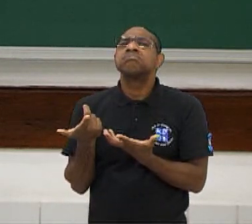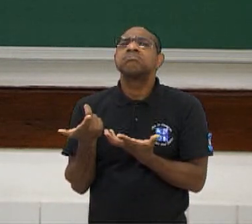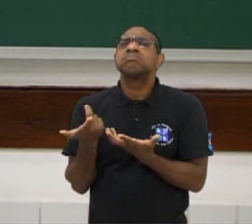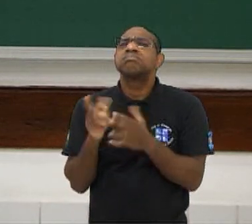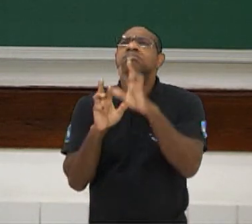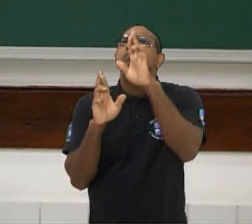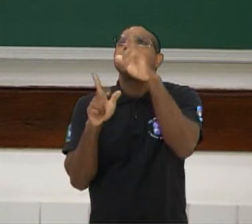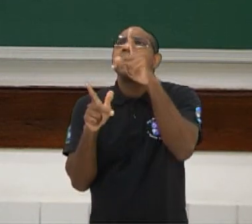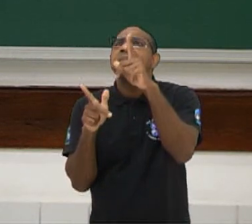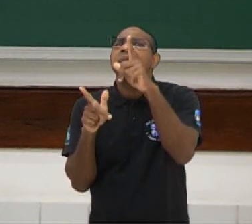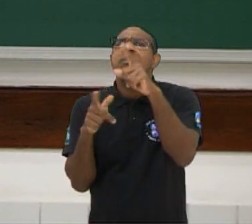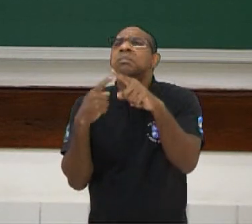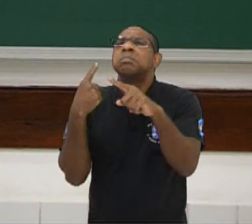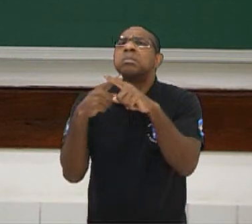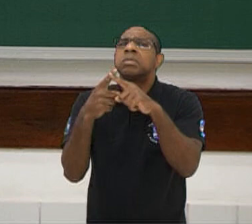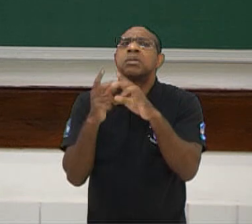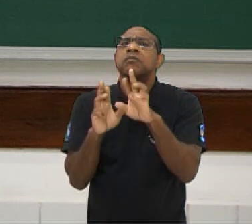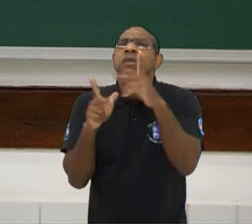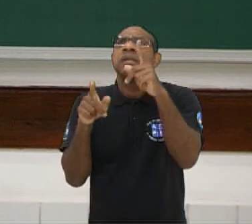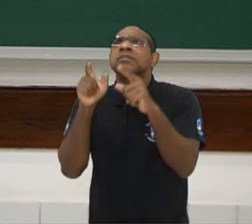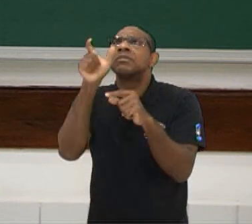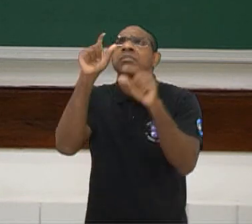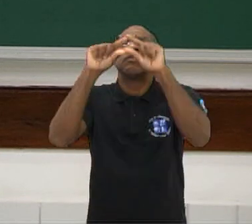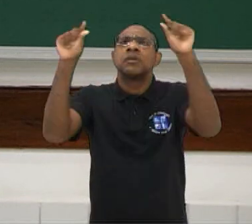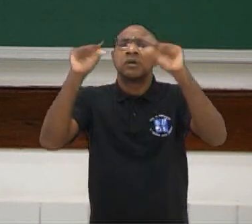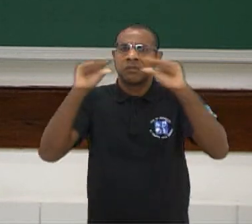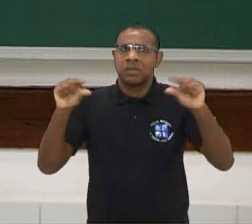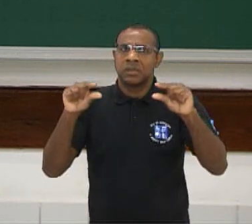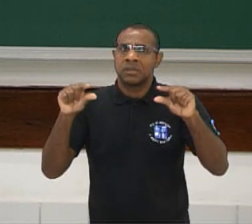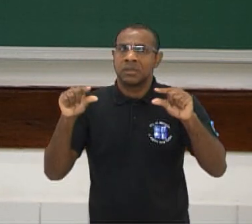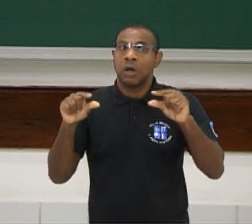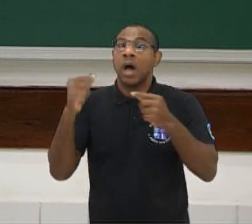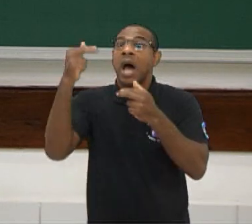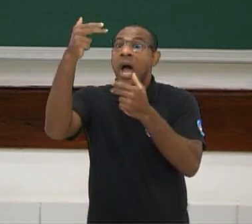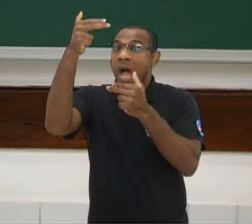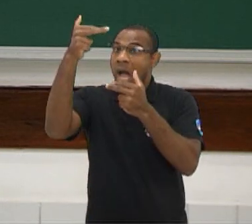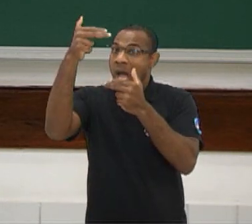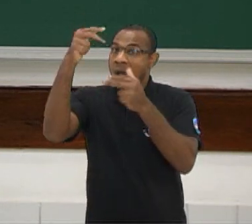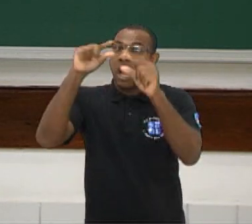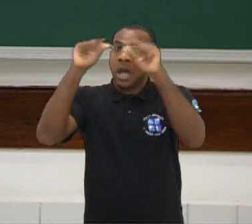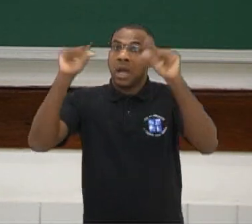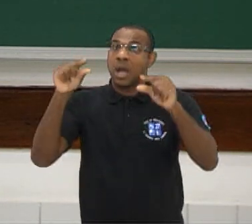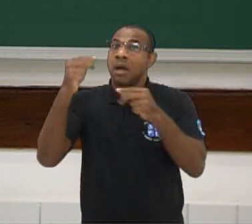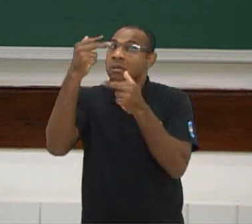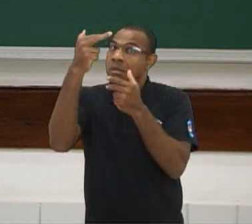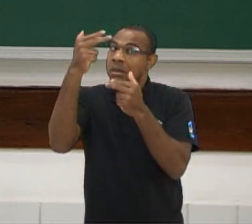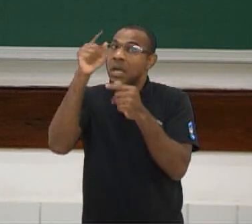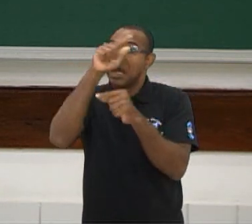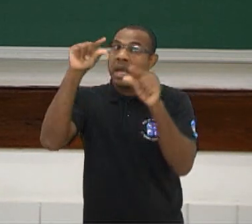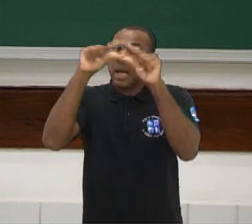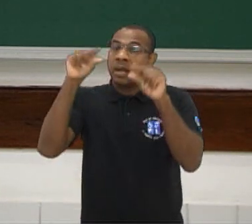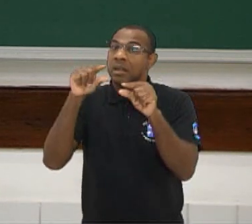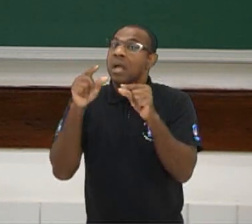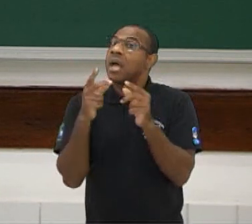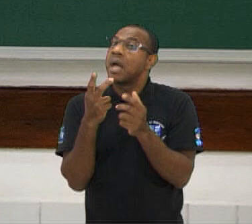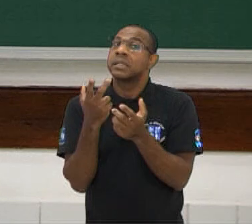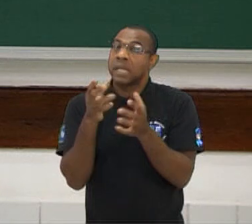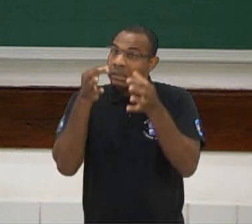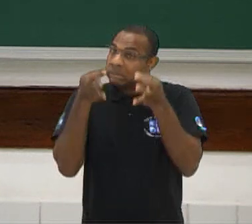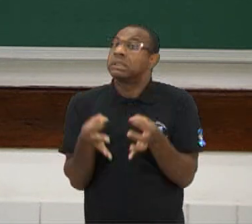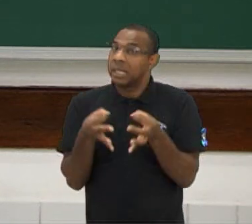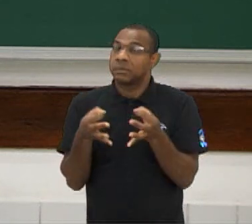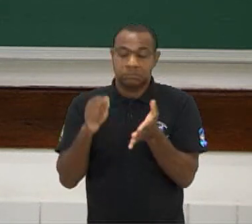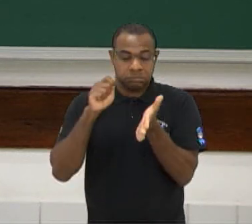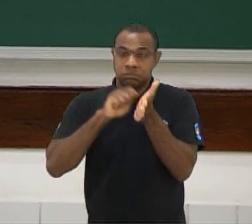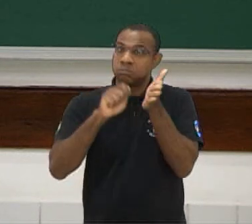frases? Olha só, é importante você saber que as duas estão corretas. As duas frases estão corretas, estão